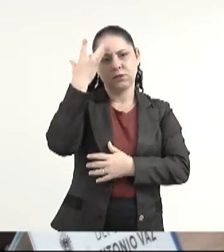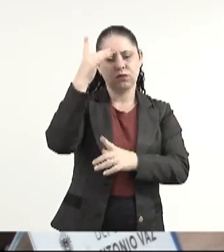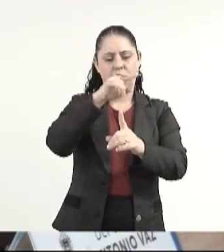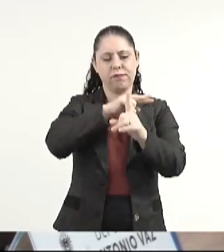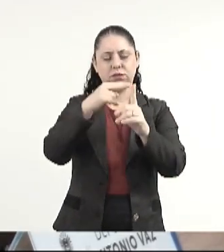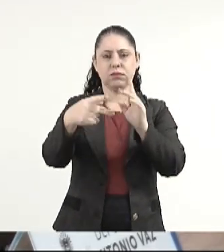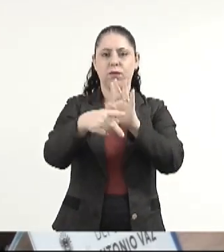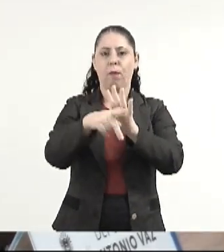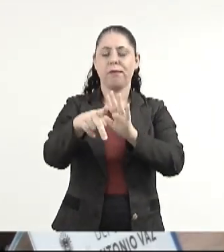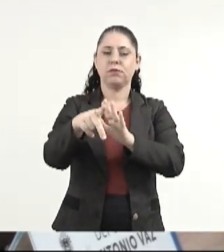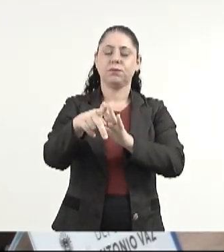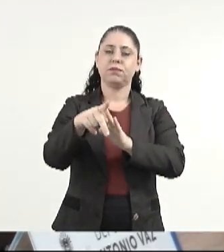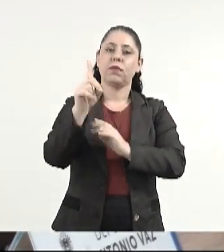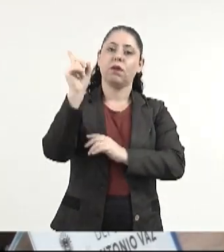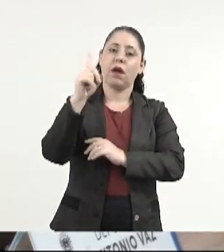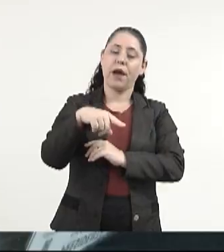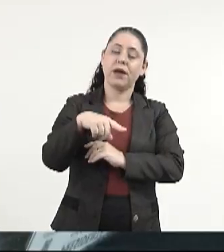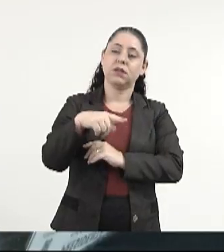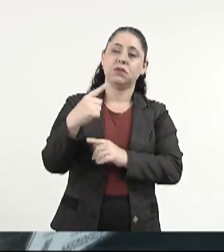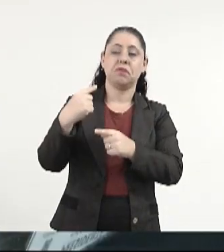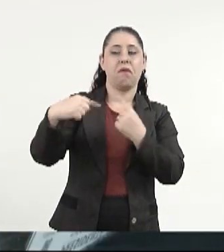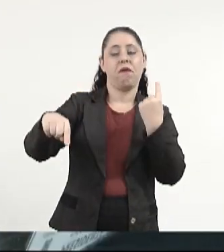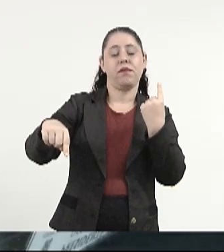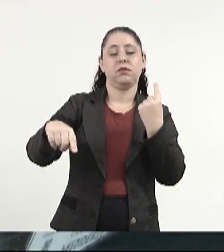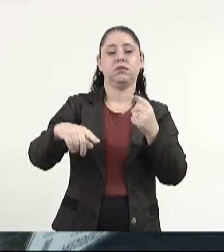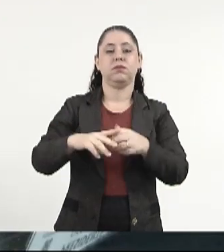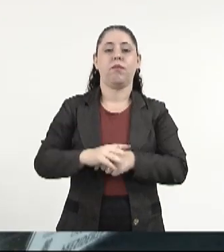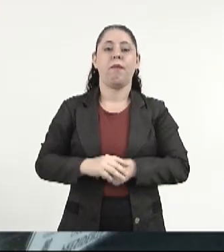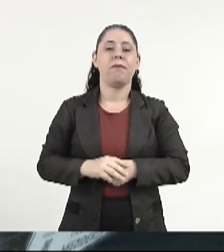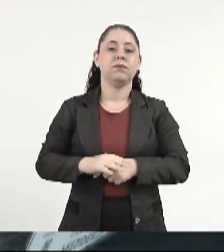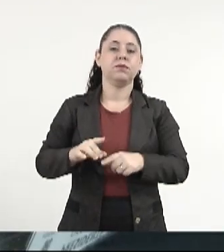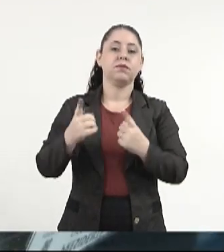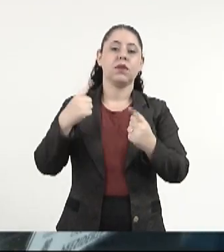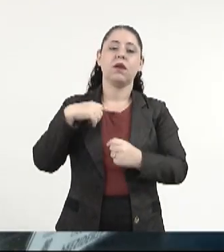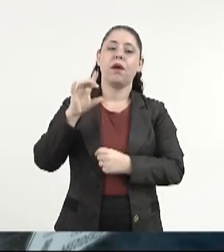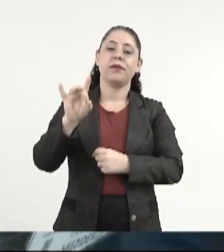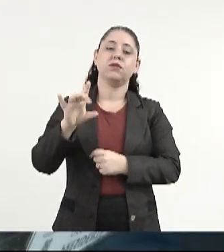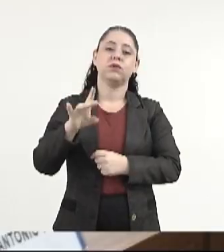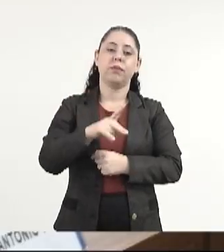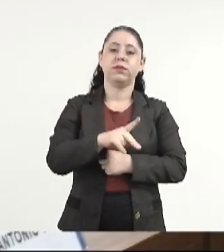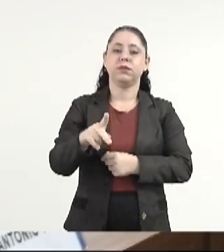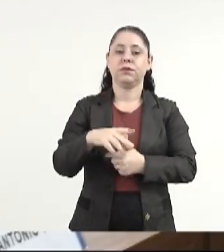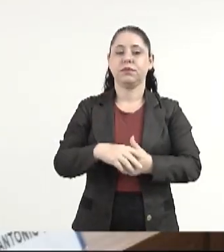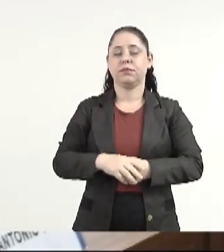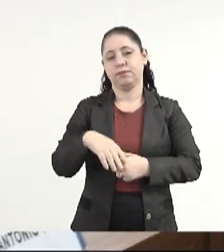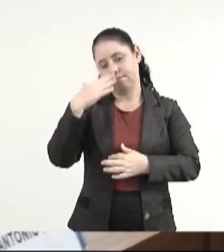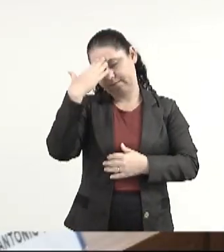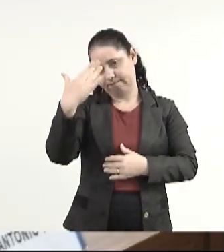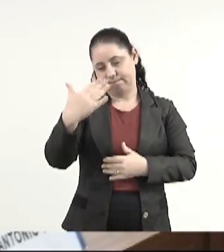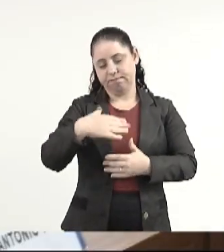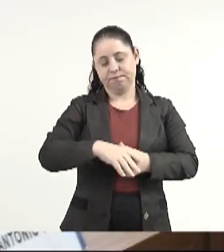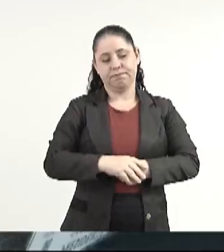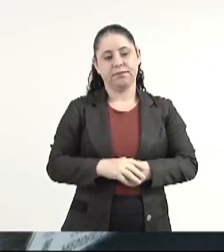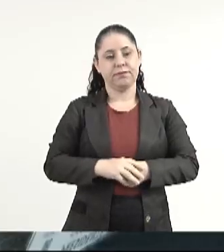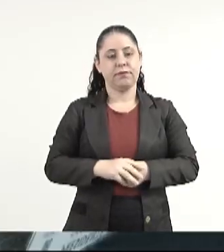da visão que ela tem, que seja de repente contrário, né? Mas é isso aí, senhor presidente. Muito